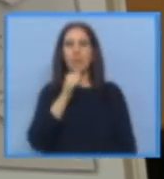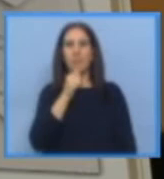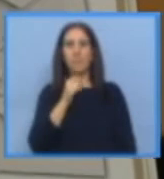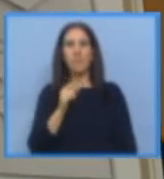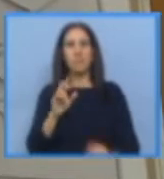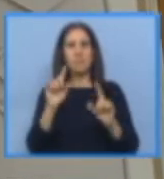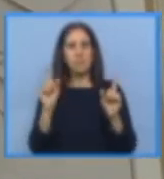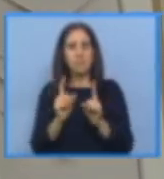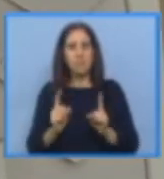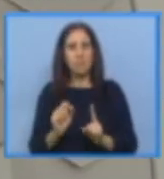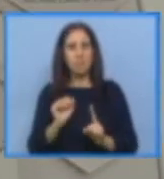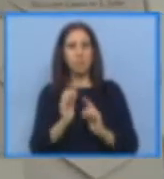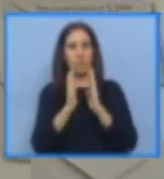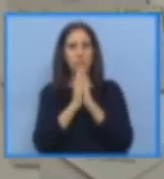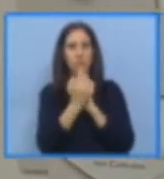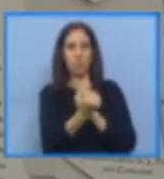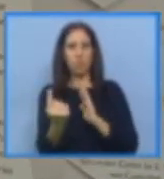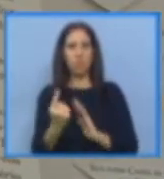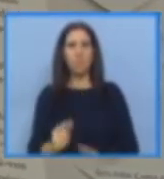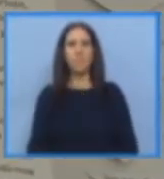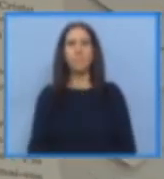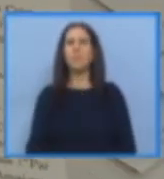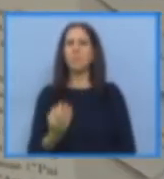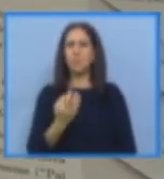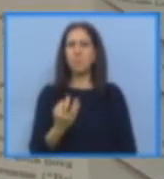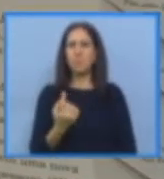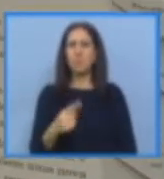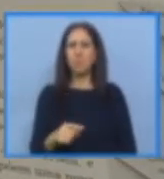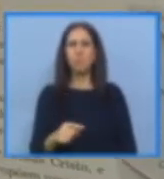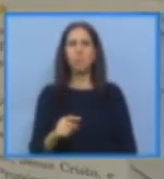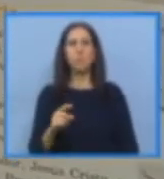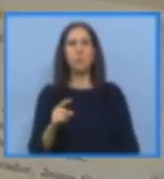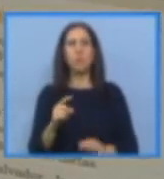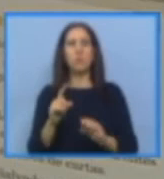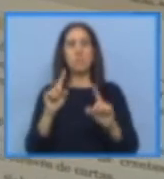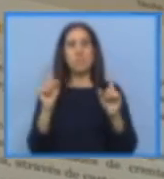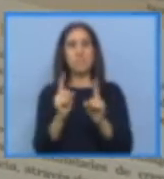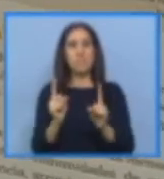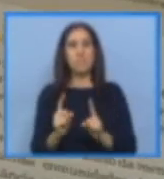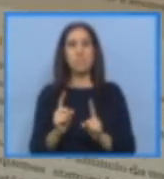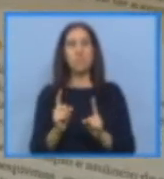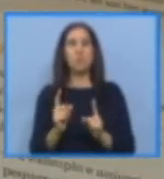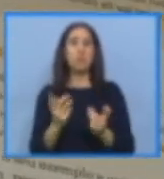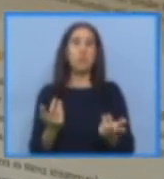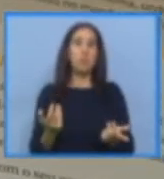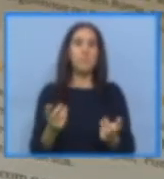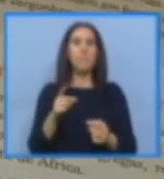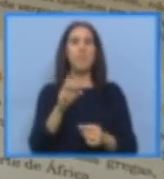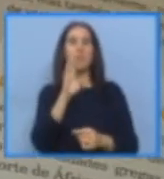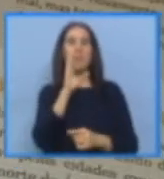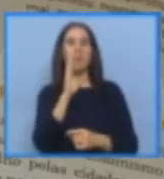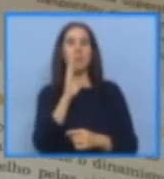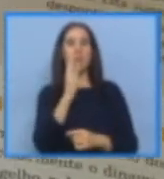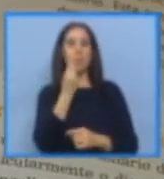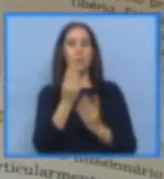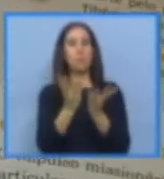uma dessas religiões. Temos aqui assim... os quadros síntese, mas, pronto, onde depois podemos